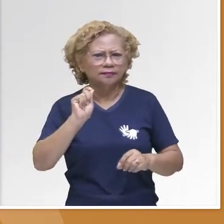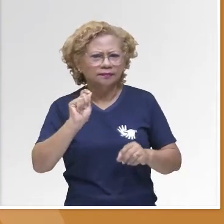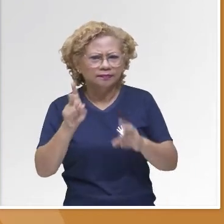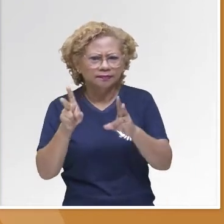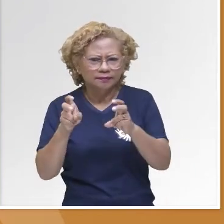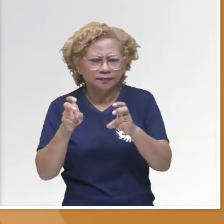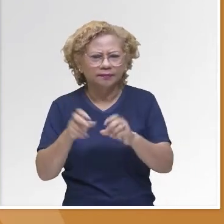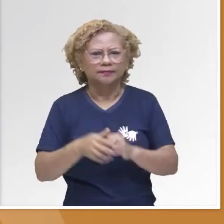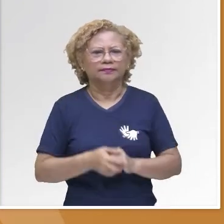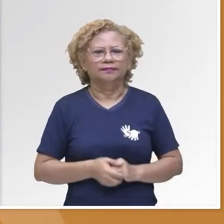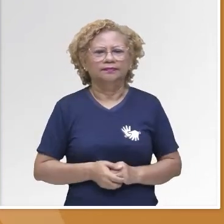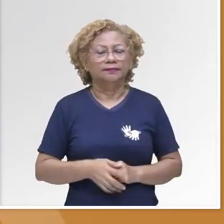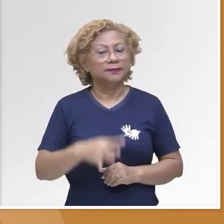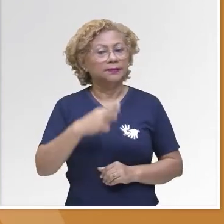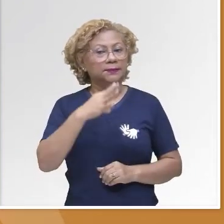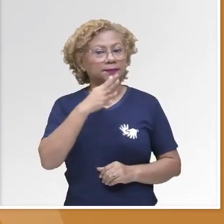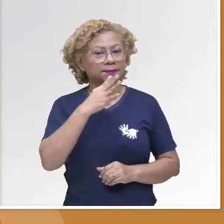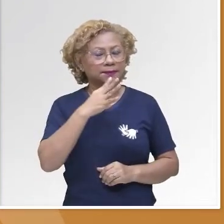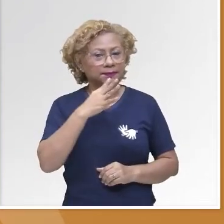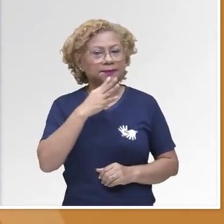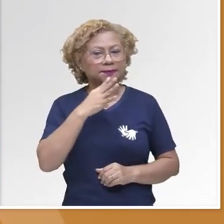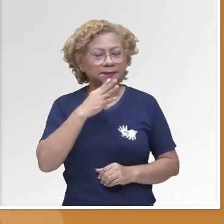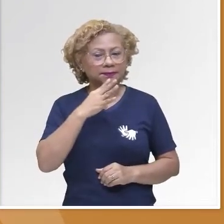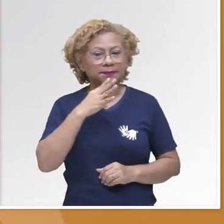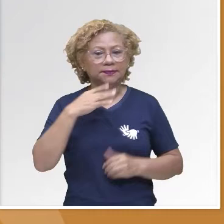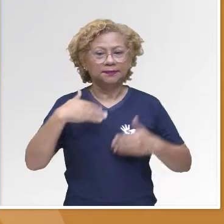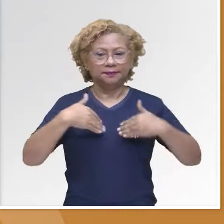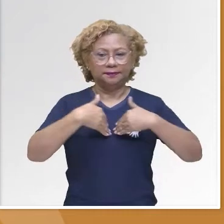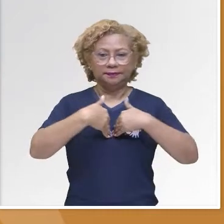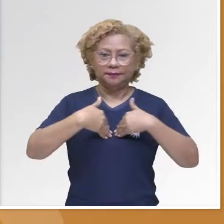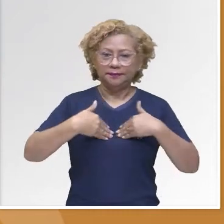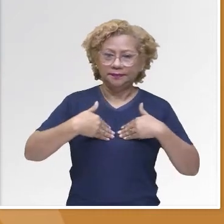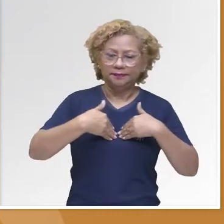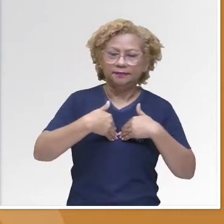seguinte: conhecidos por serem animais